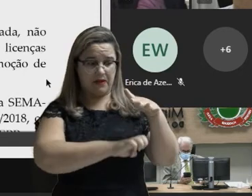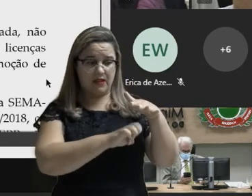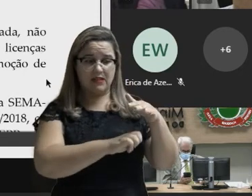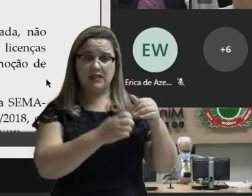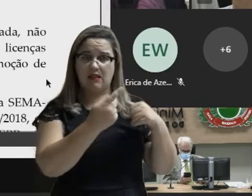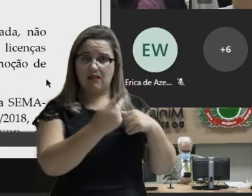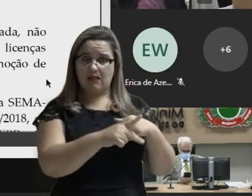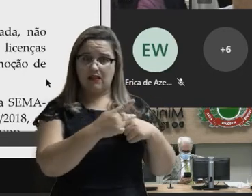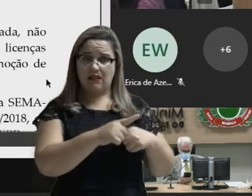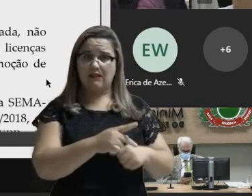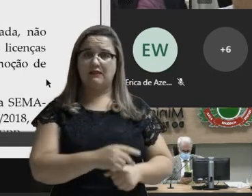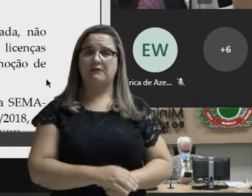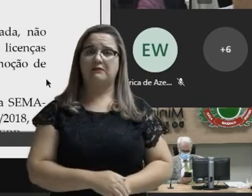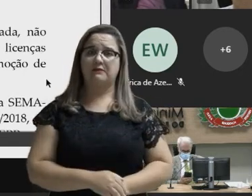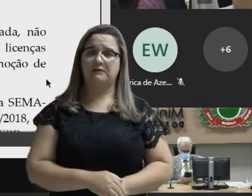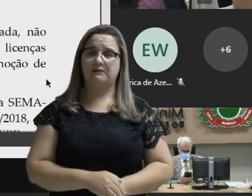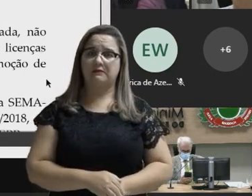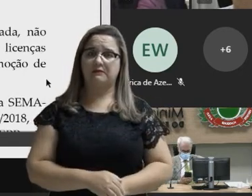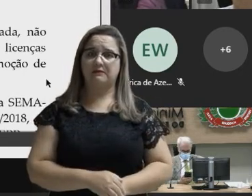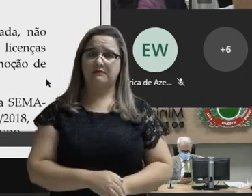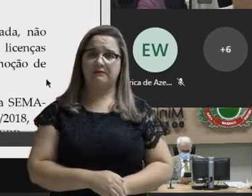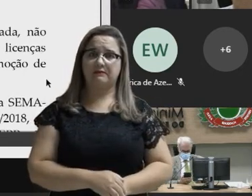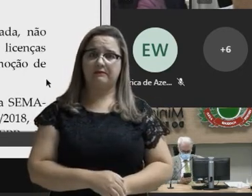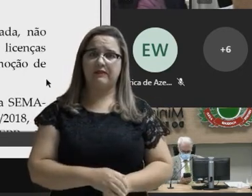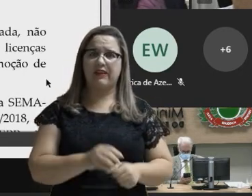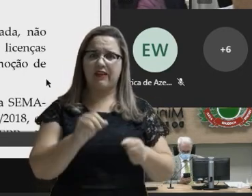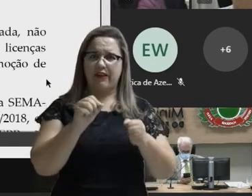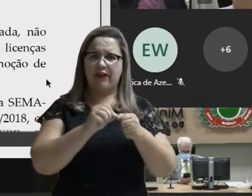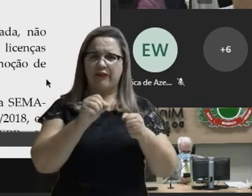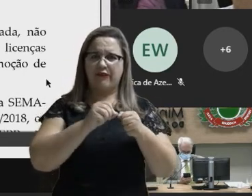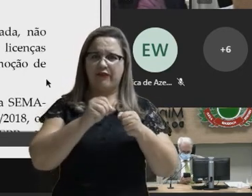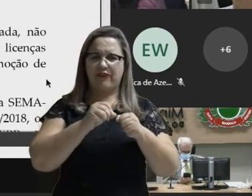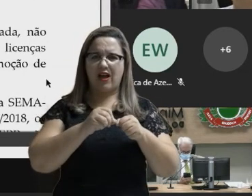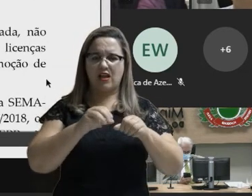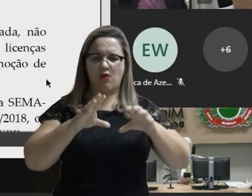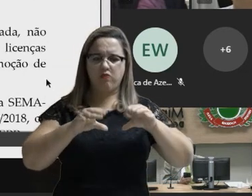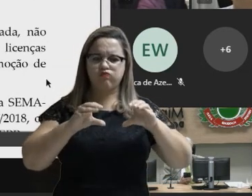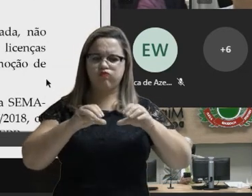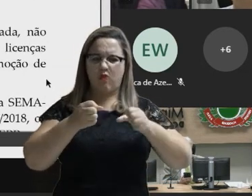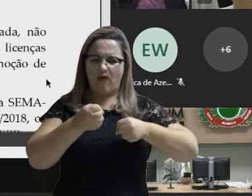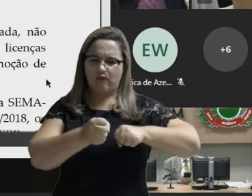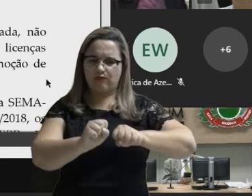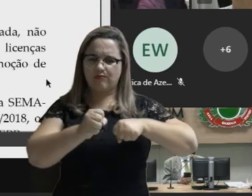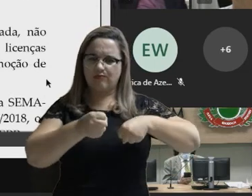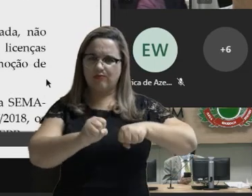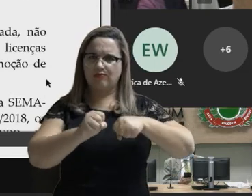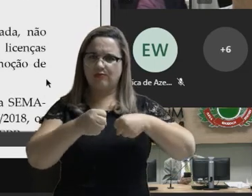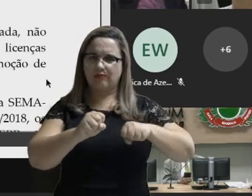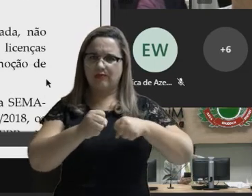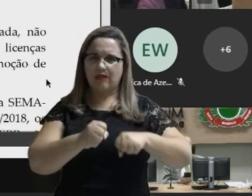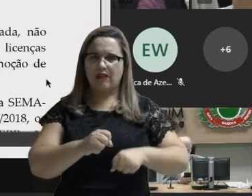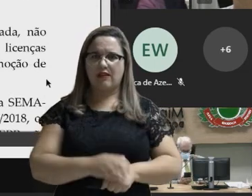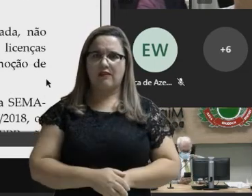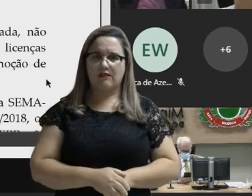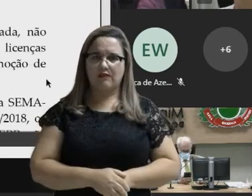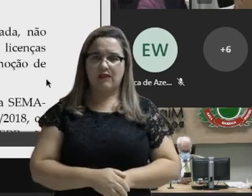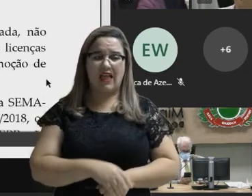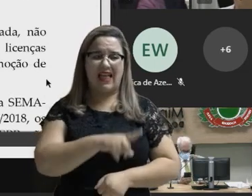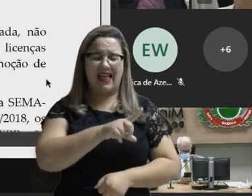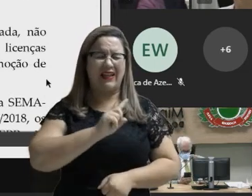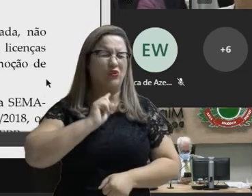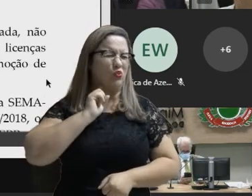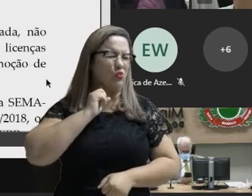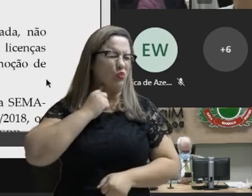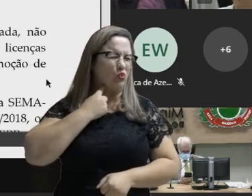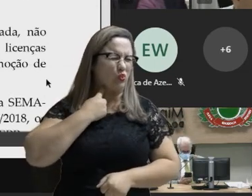da representada, consistente em fabricar estofados, cama, mercenaria e fabricação, é potencialmente poluidora e, para